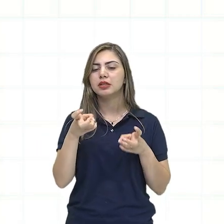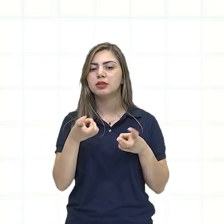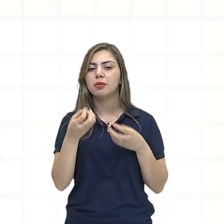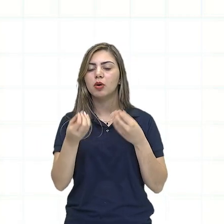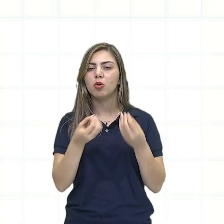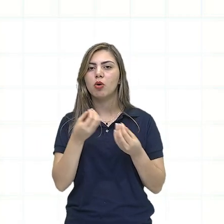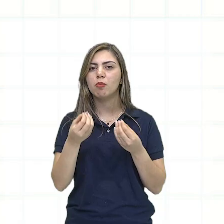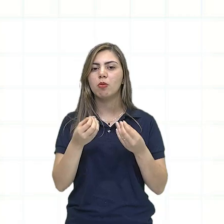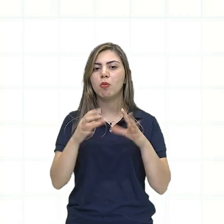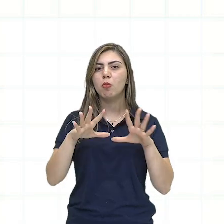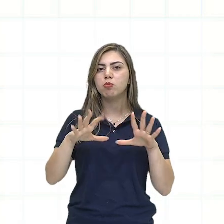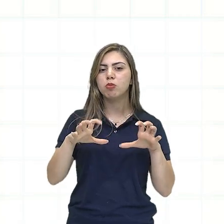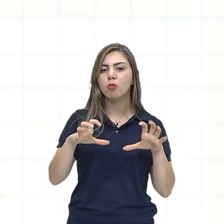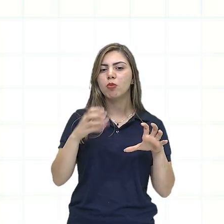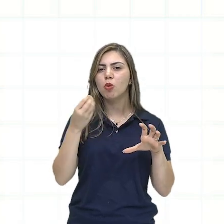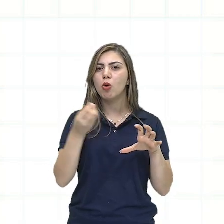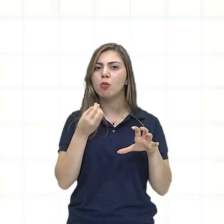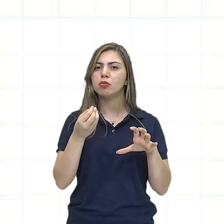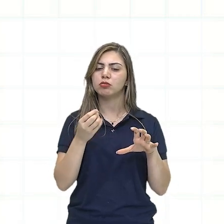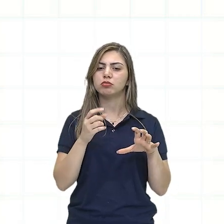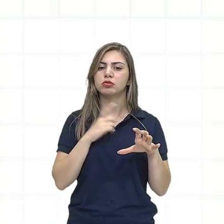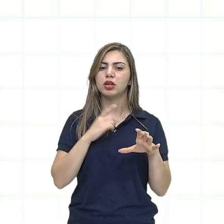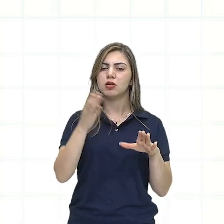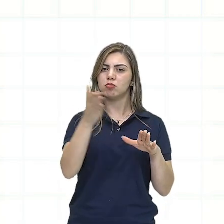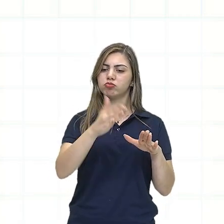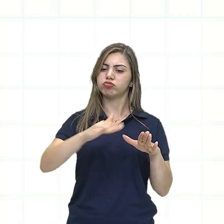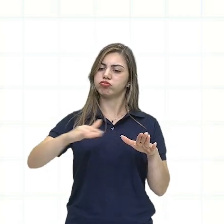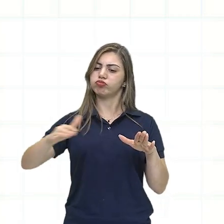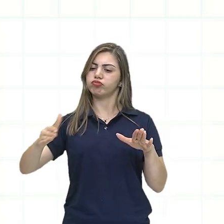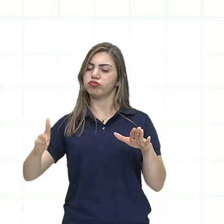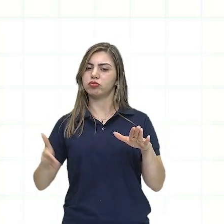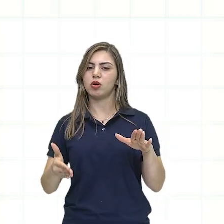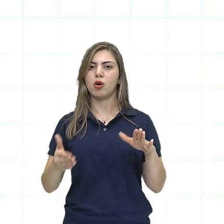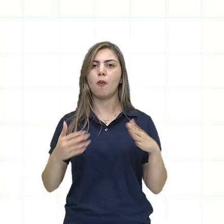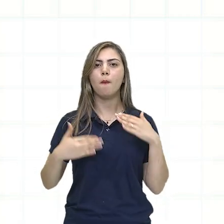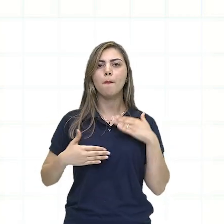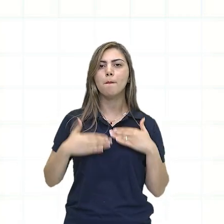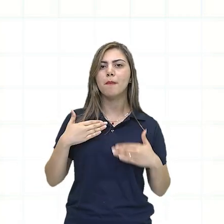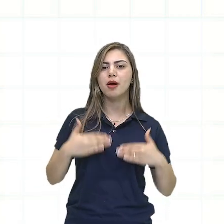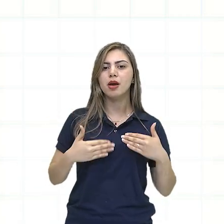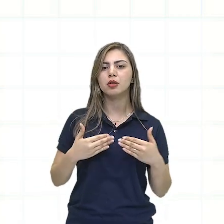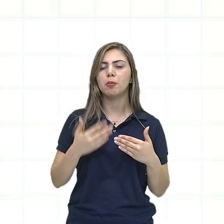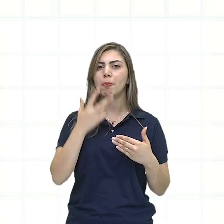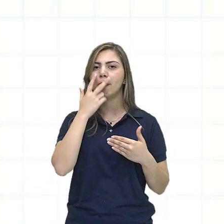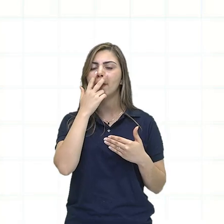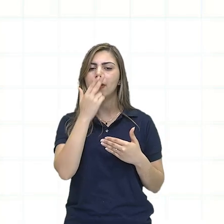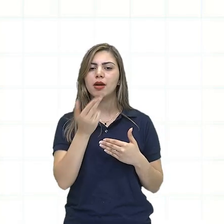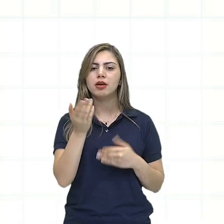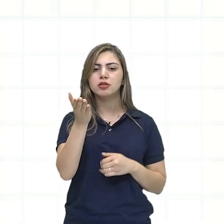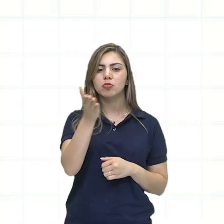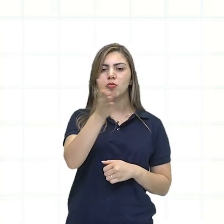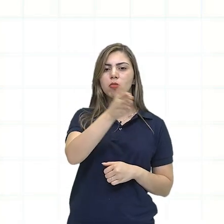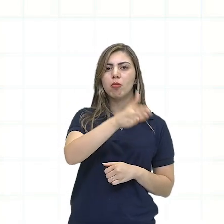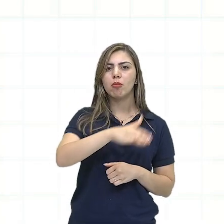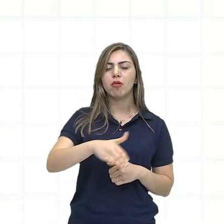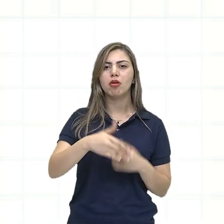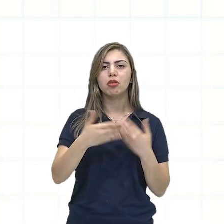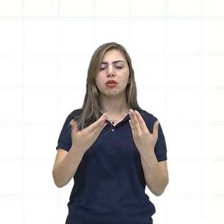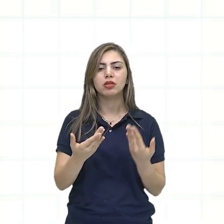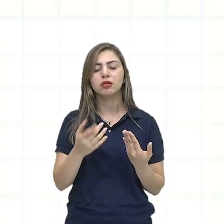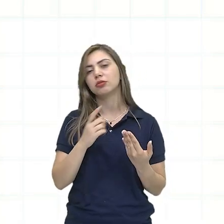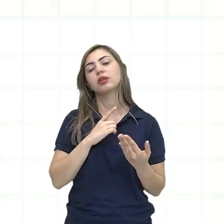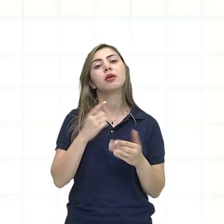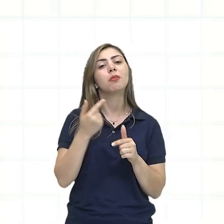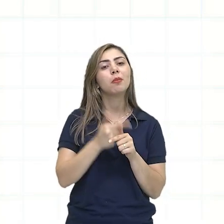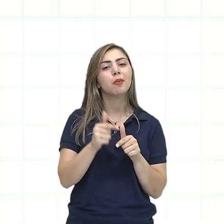é projetada muito lá para trás, o peito muito lá para frente, então isso acaba forçando a coluna